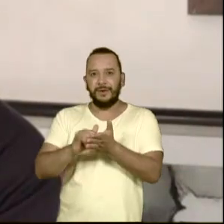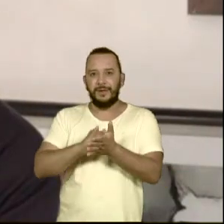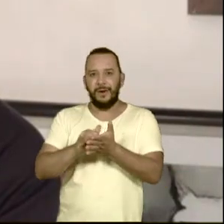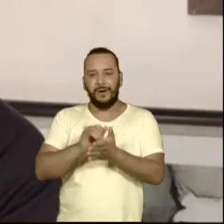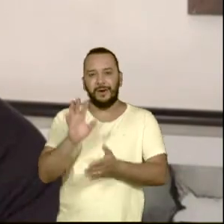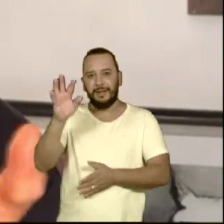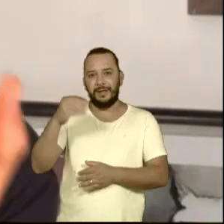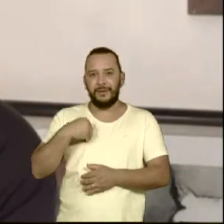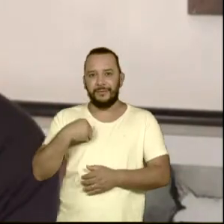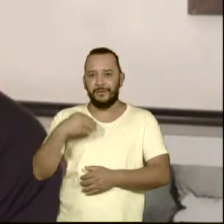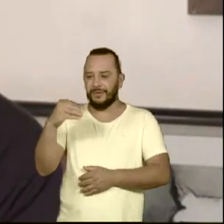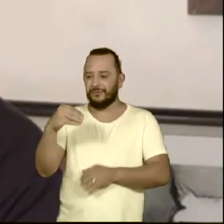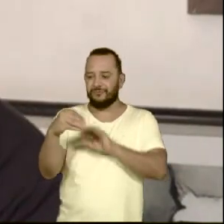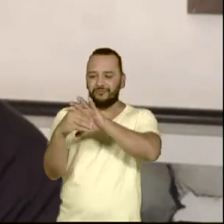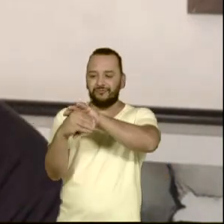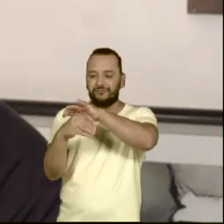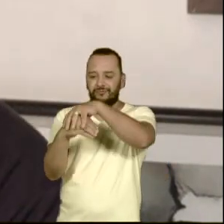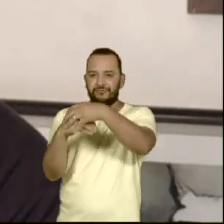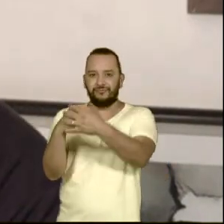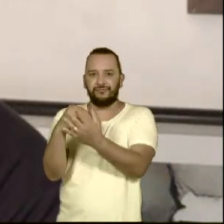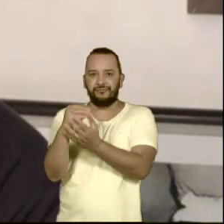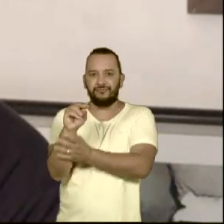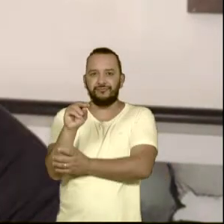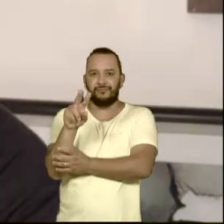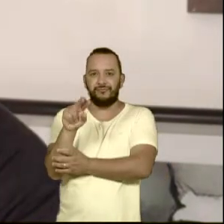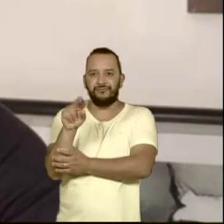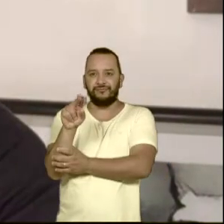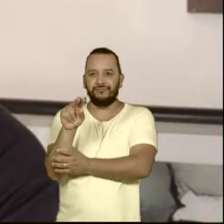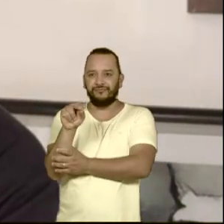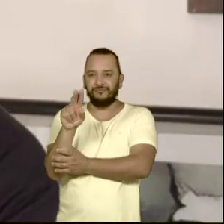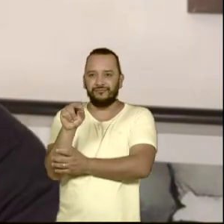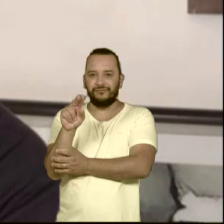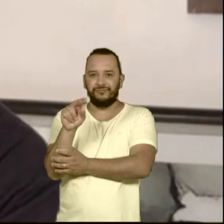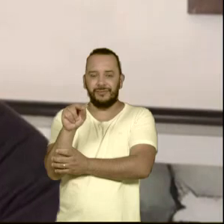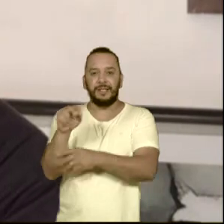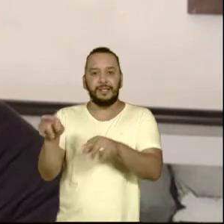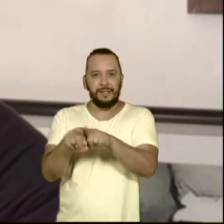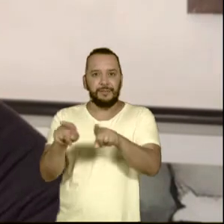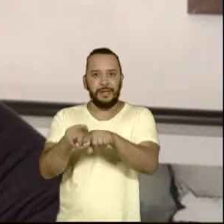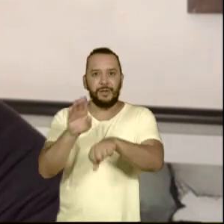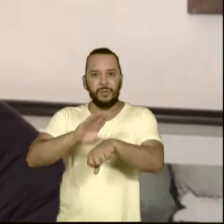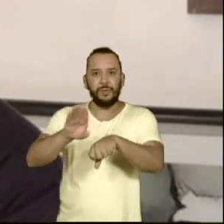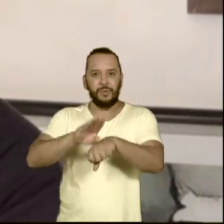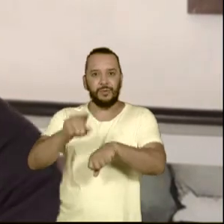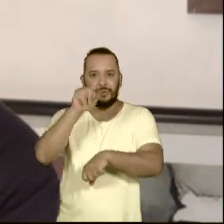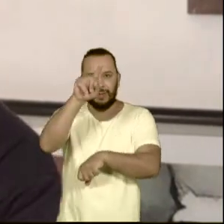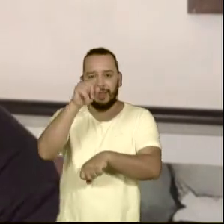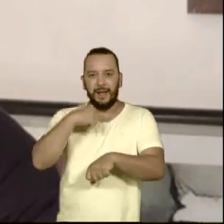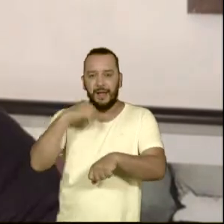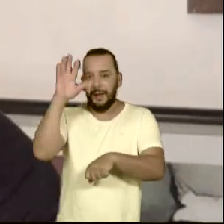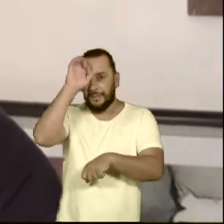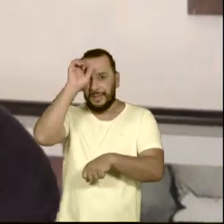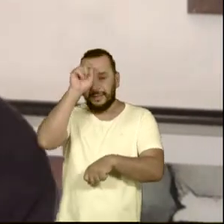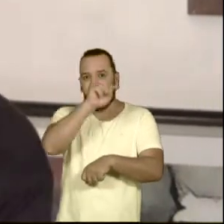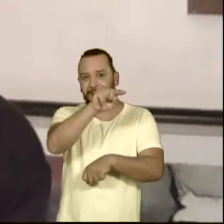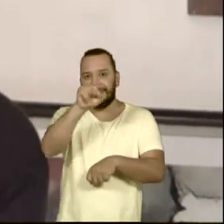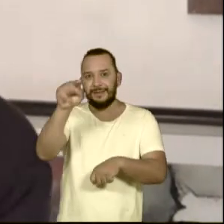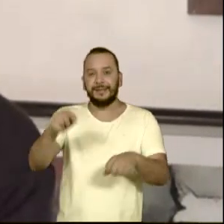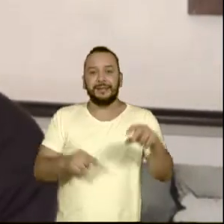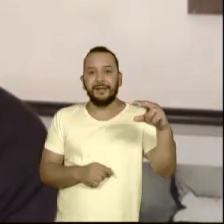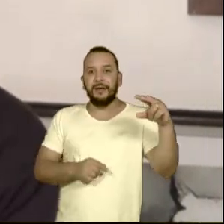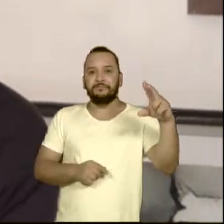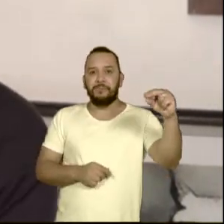bico do Garibaldo, para eu fazer um workshop dentro da Jim Henson Produções, com os manipuladores dos